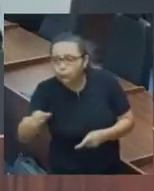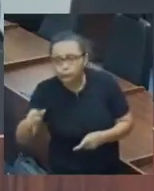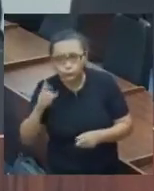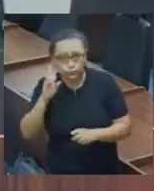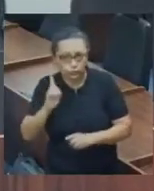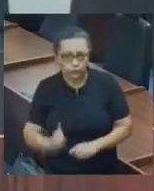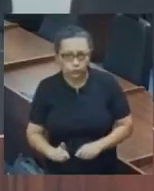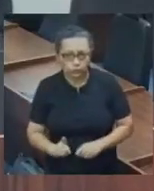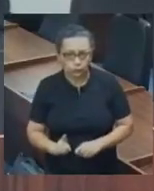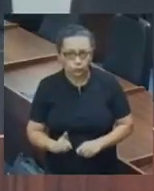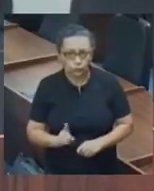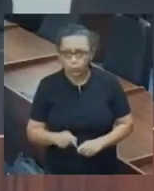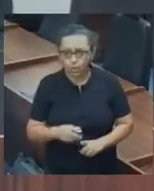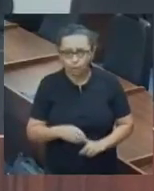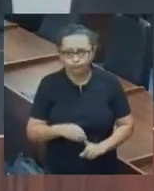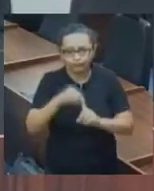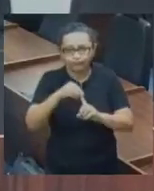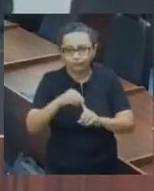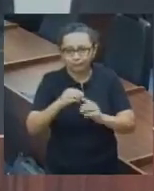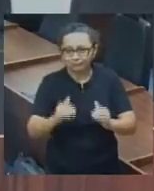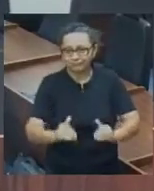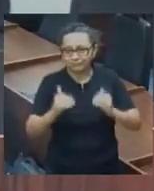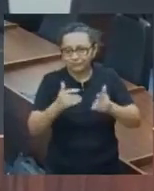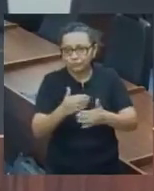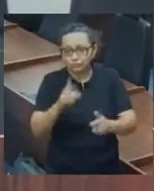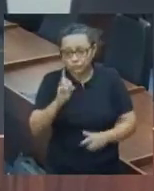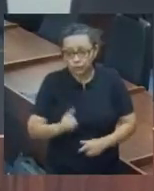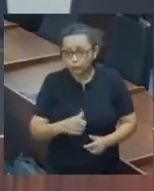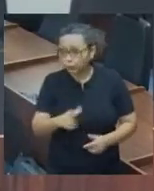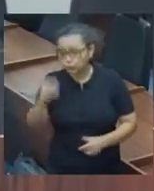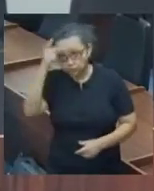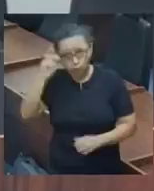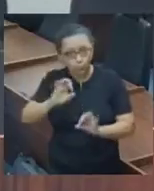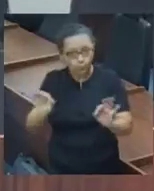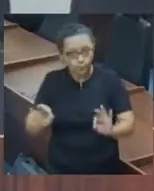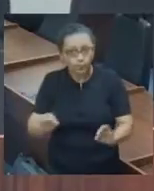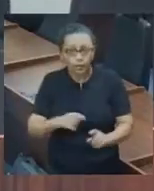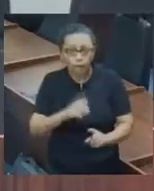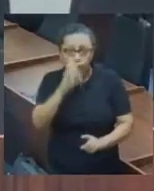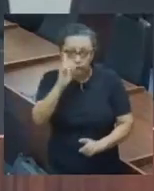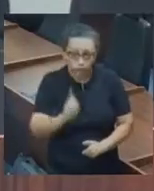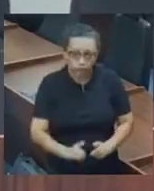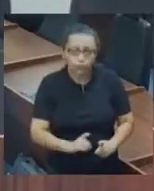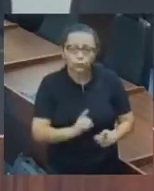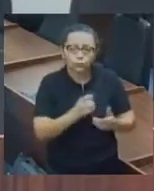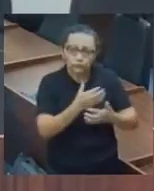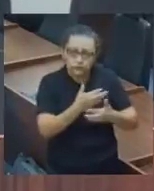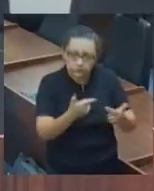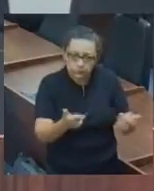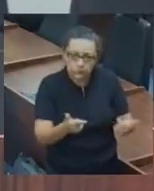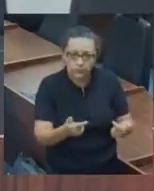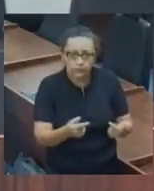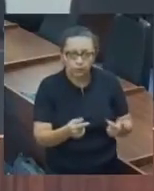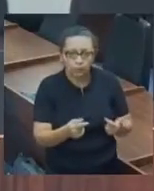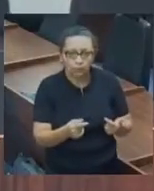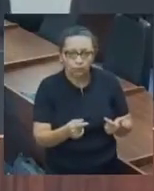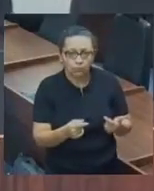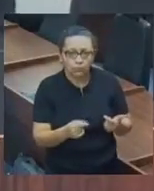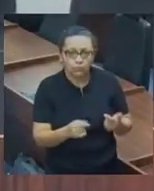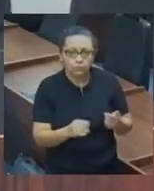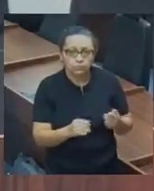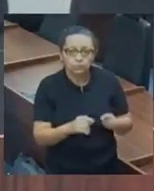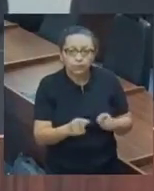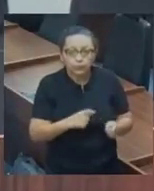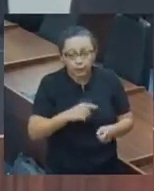não é um privilégio um direito que outras pessoas não têm é um direito instrumental mas há pessoas que